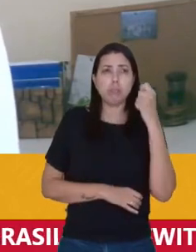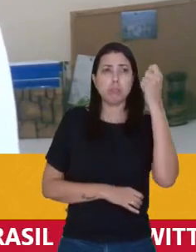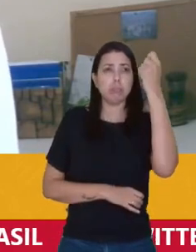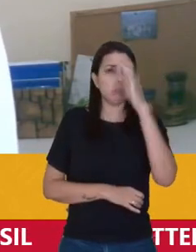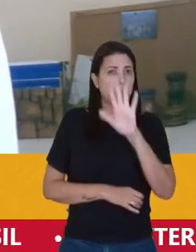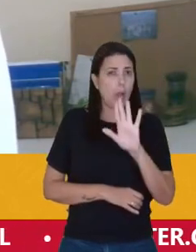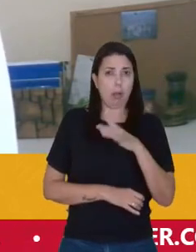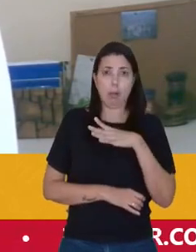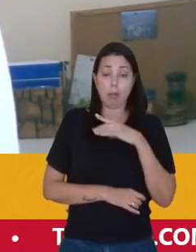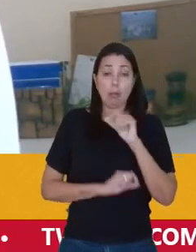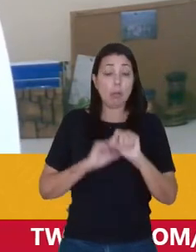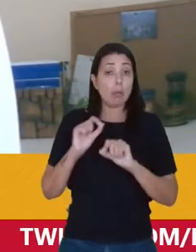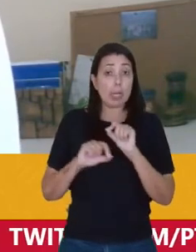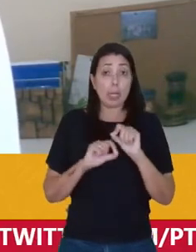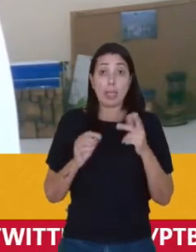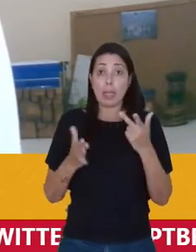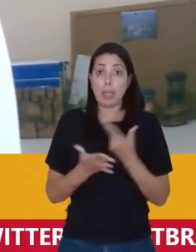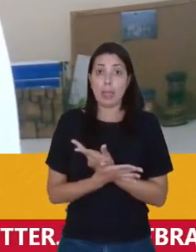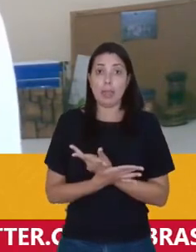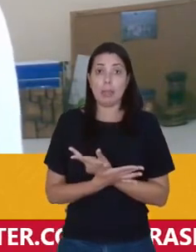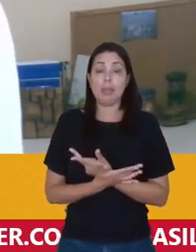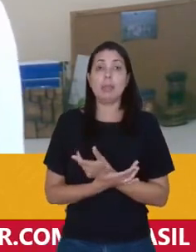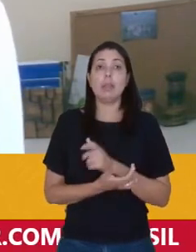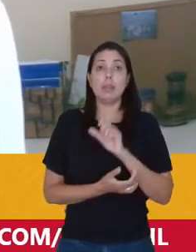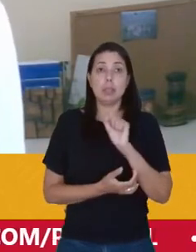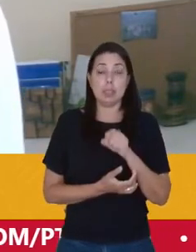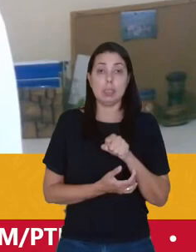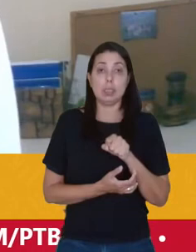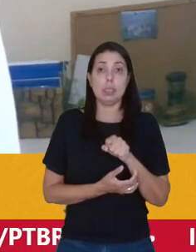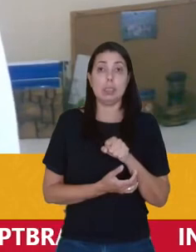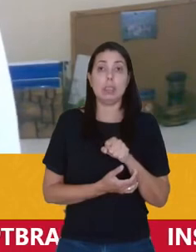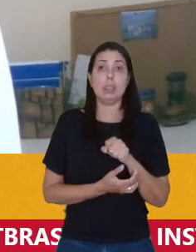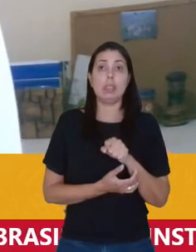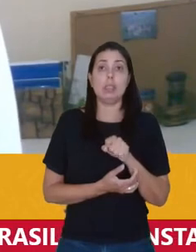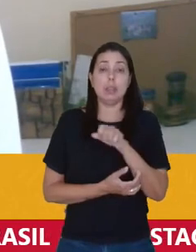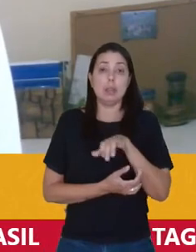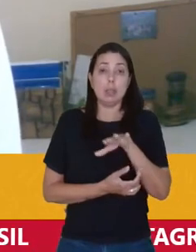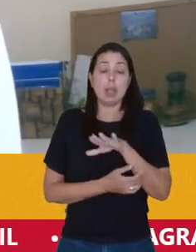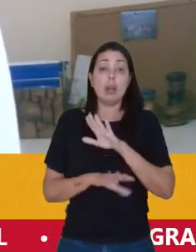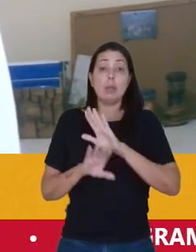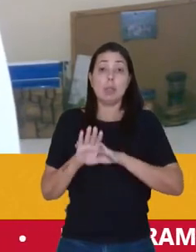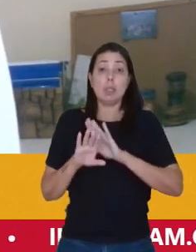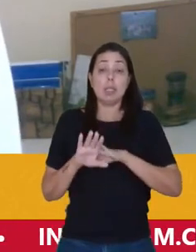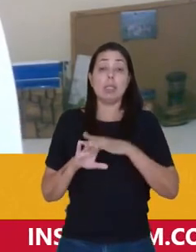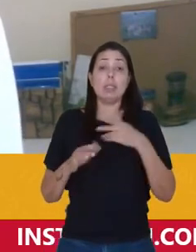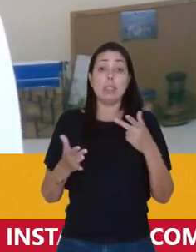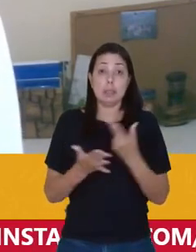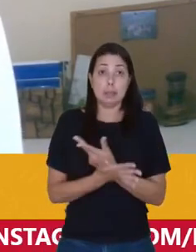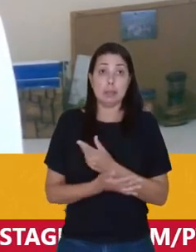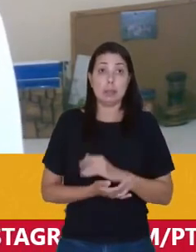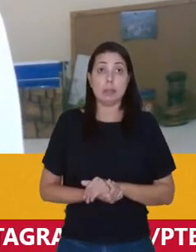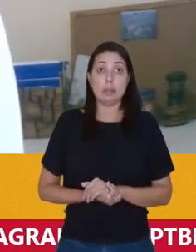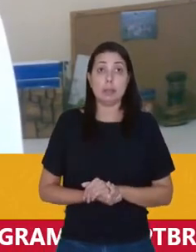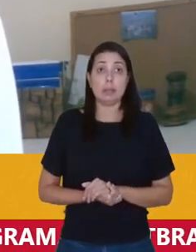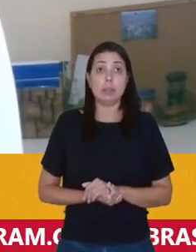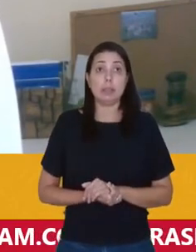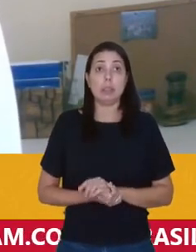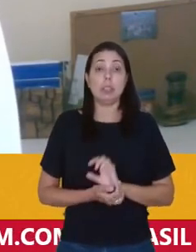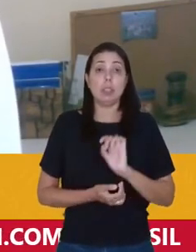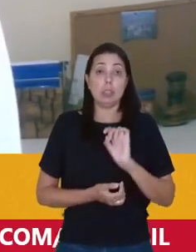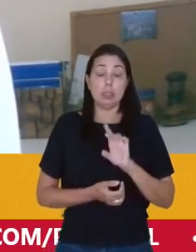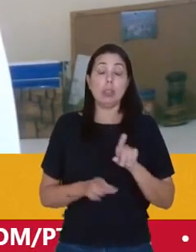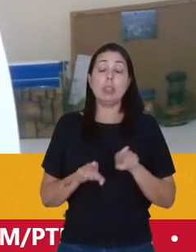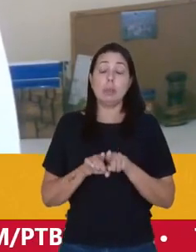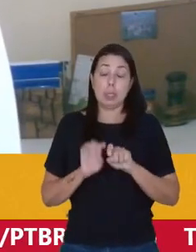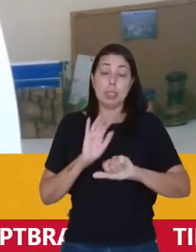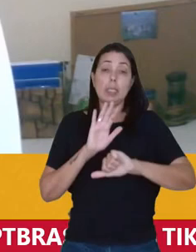é à toa. Há intencionalidade por trás dessas coisas, dessas fatalidades. Né? Essas fatalidades são